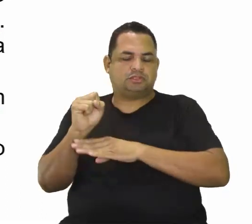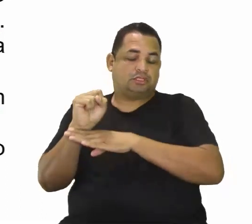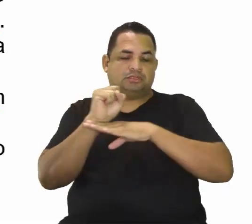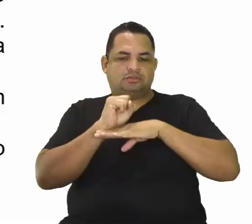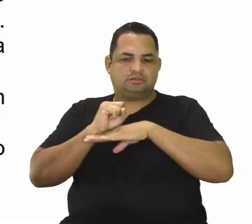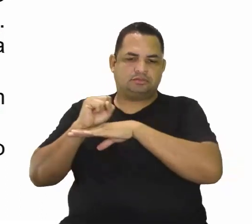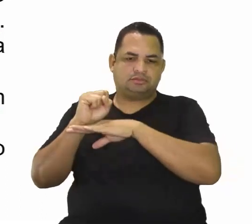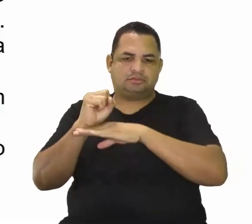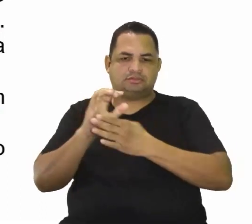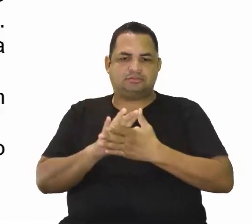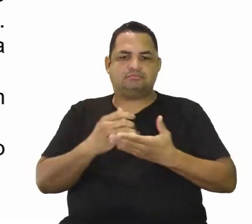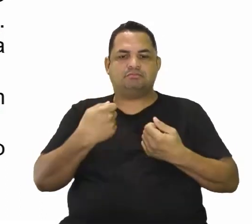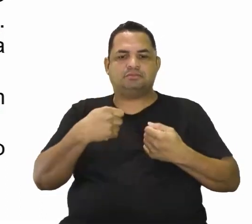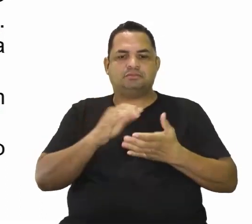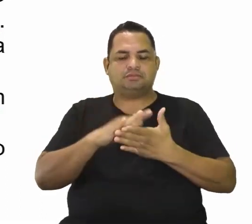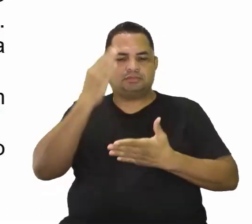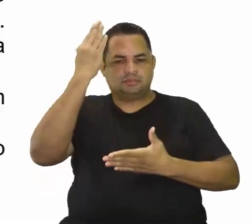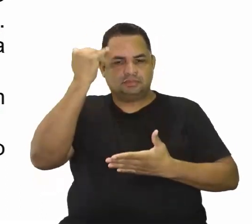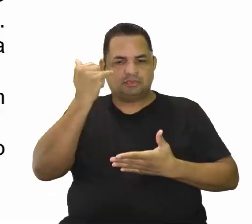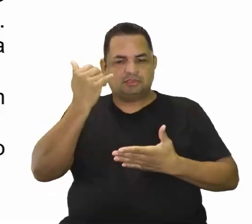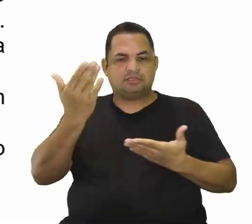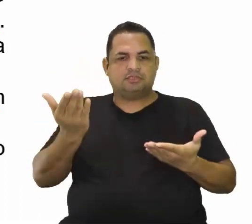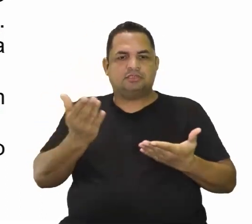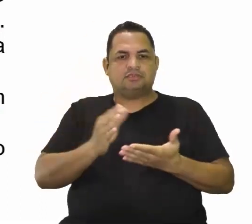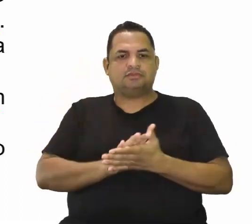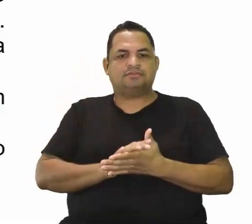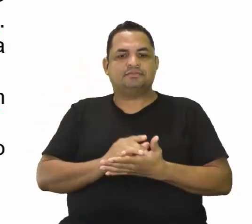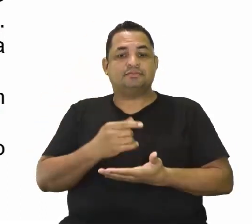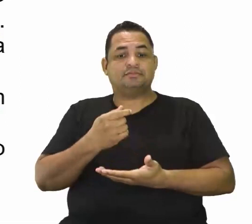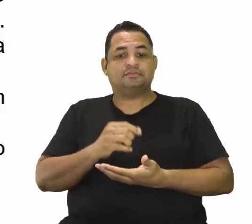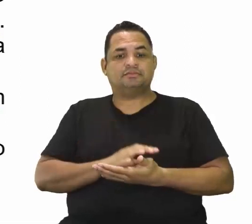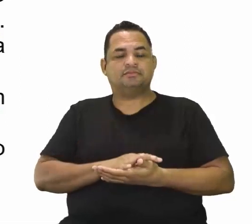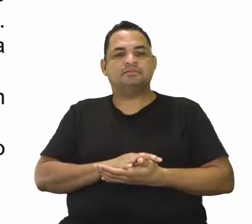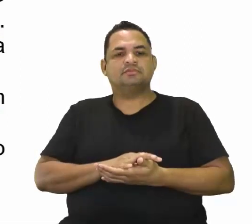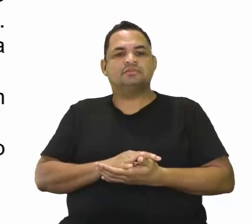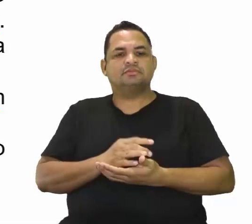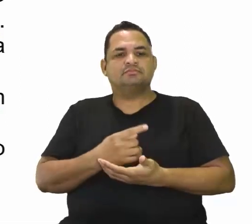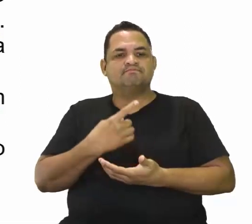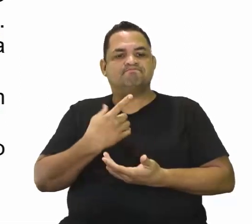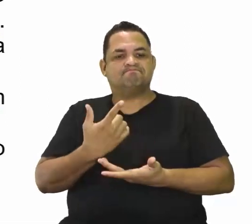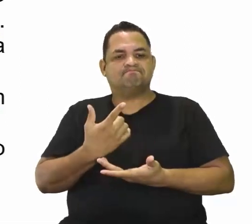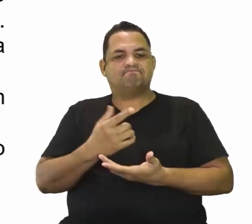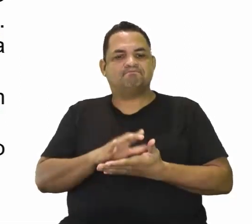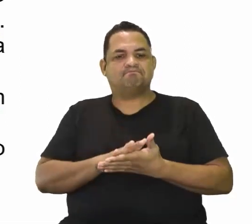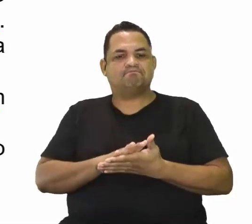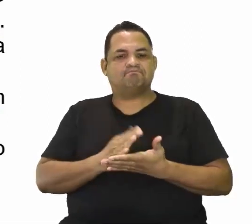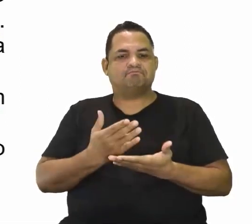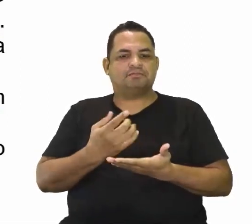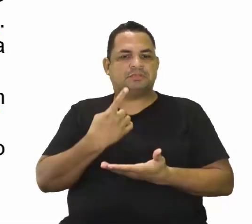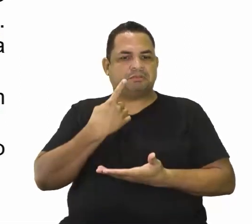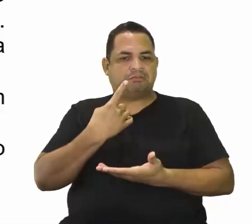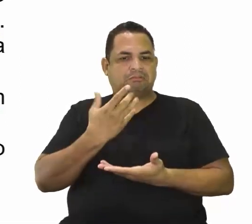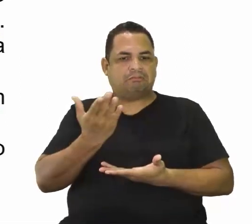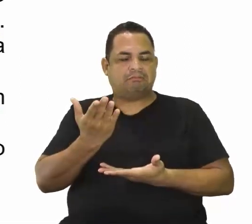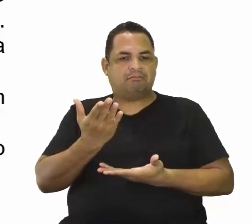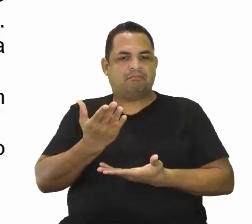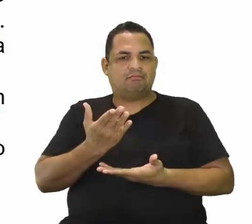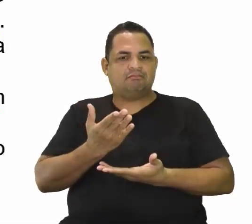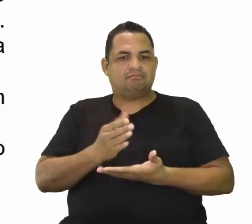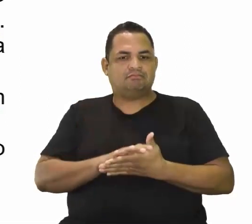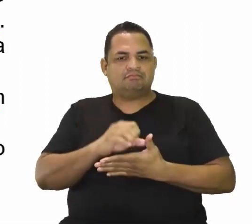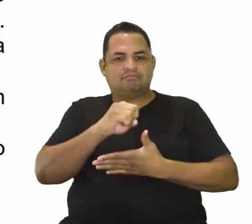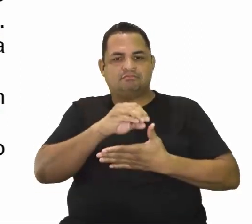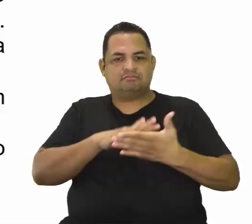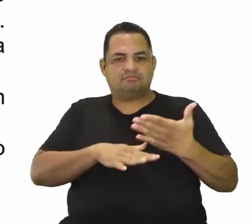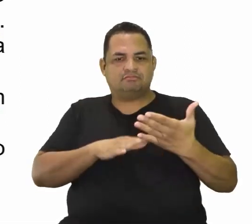tem que saber mesmo. Se você for meia em tudo, já era. Essa questão aí